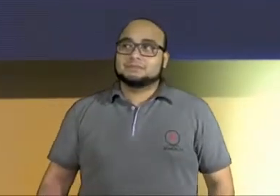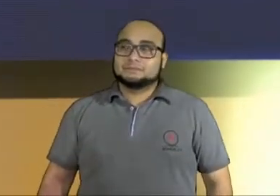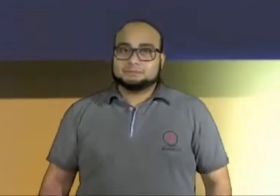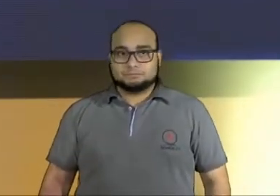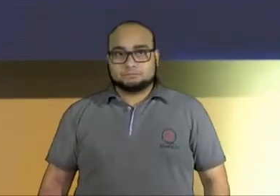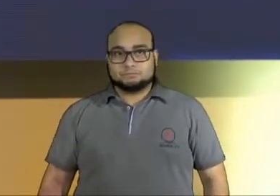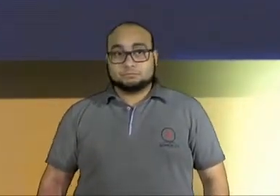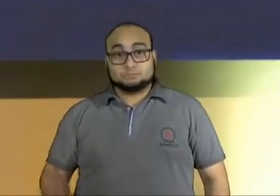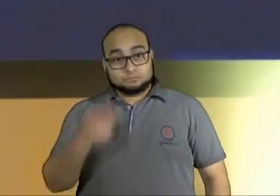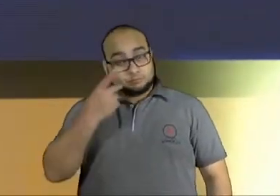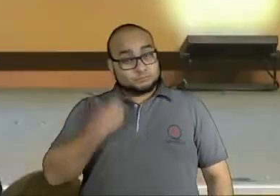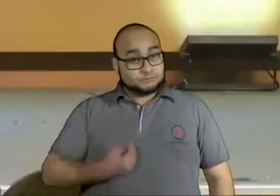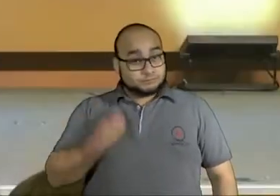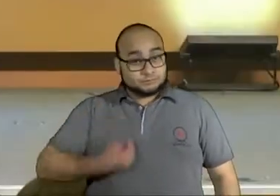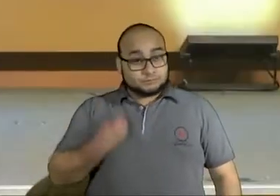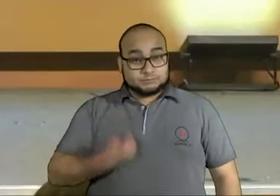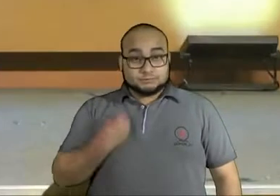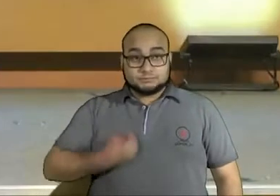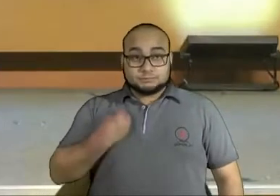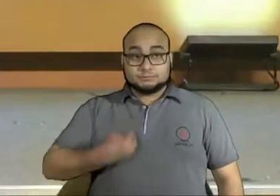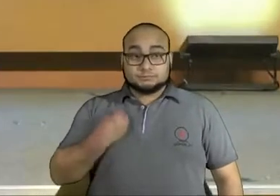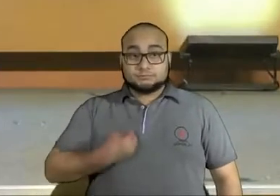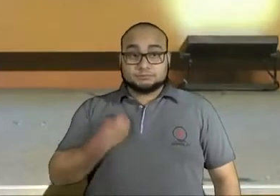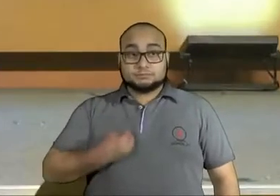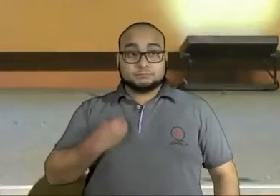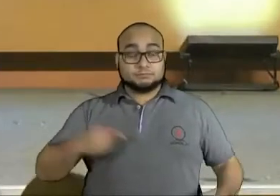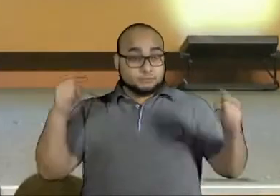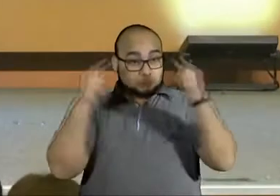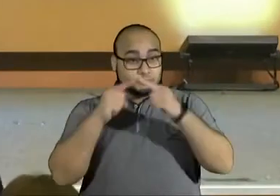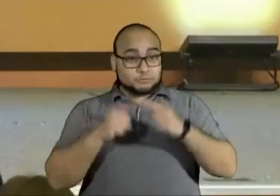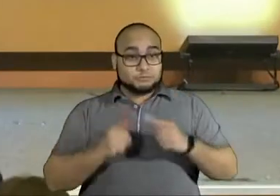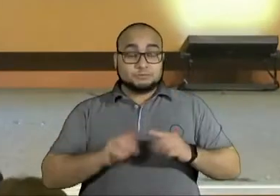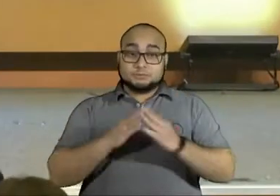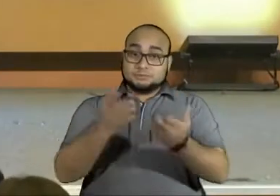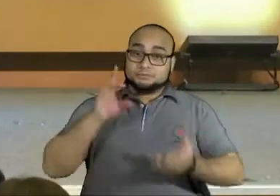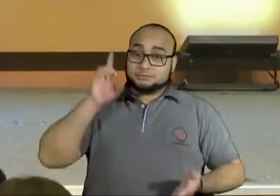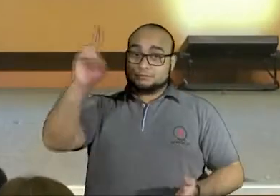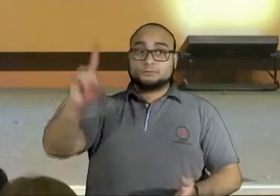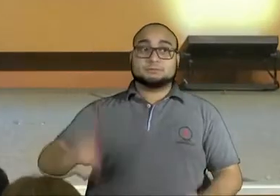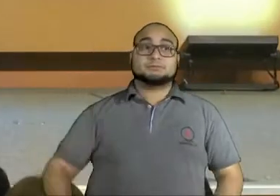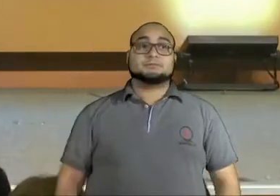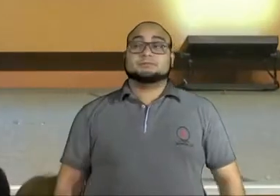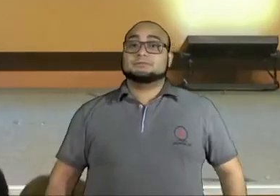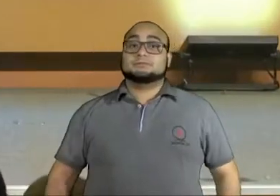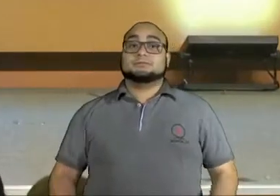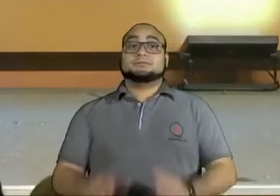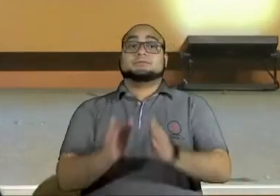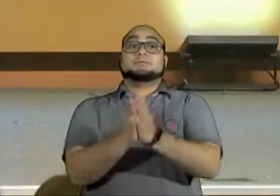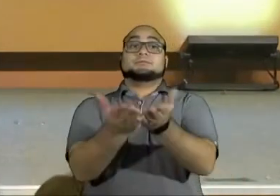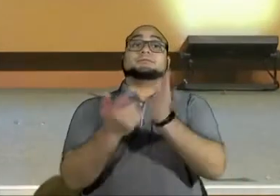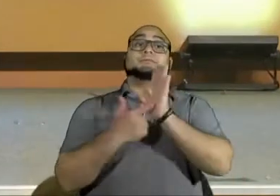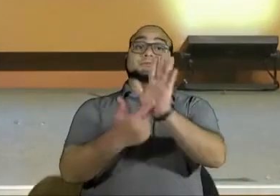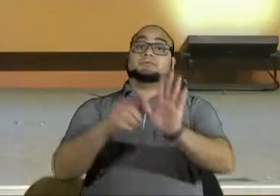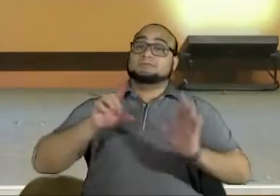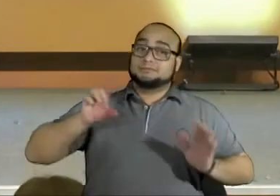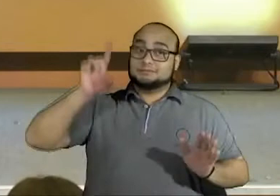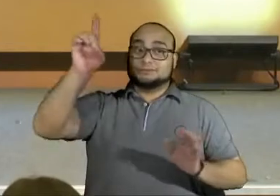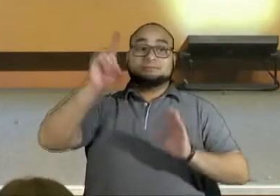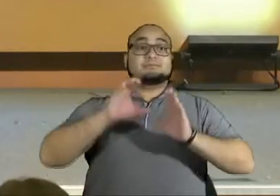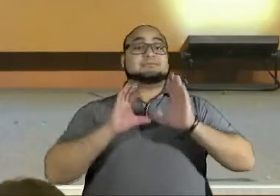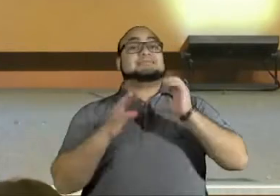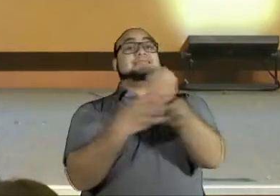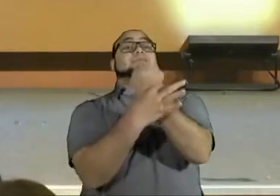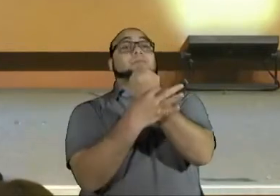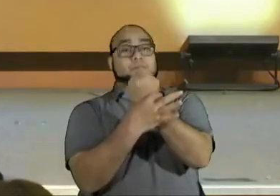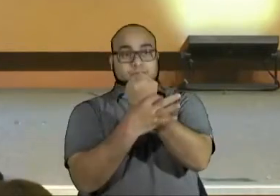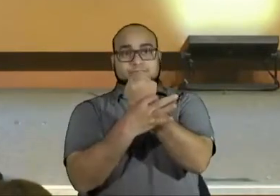uma vida para cumprir a palavra me assegurará, mesmo quando eu não